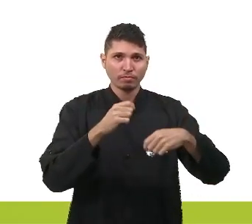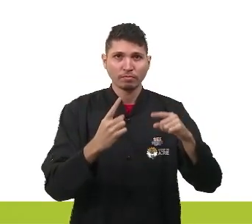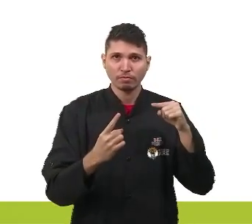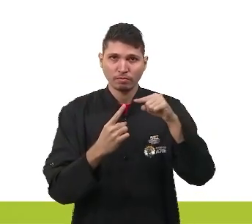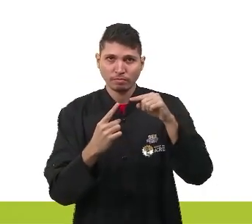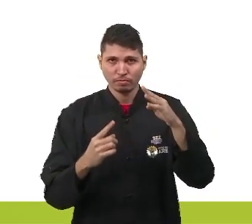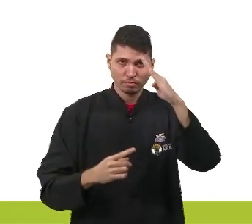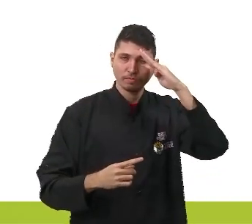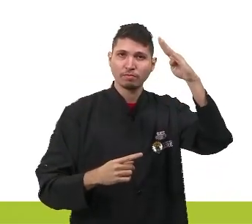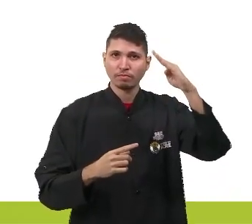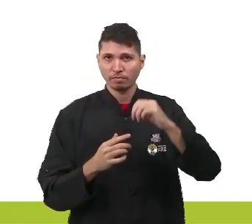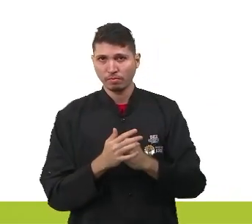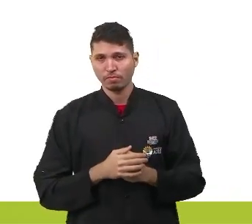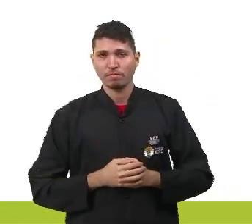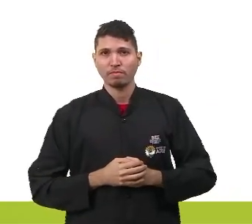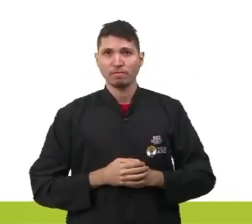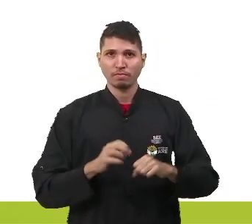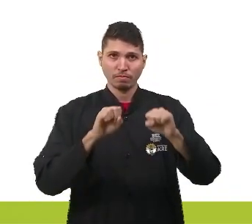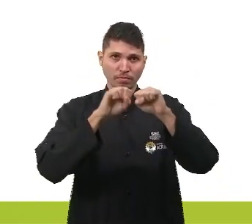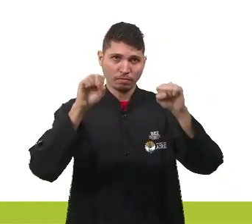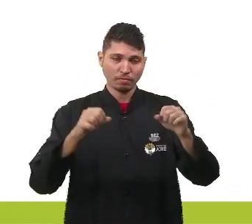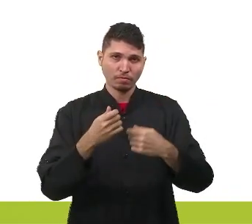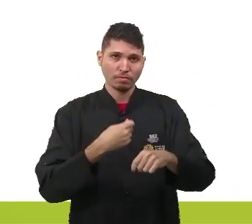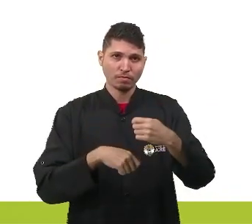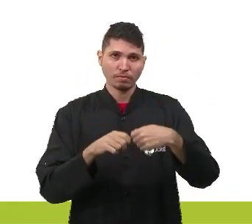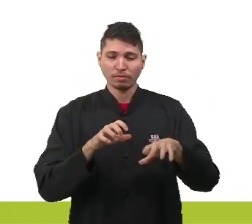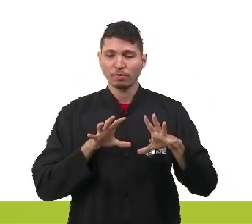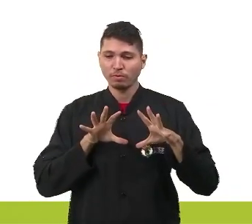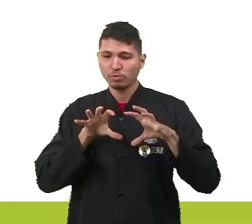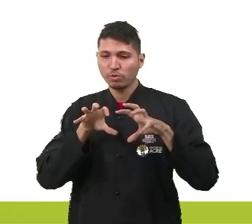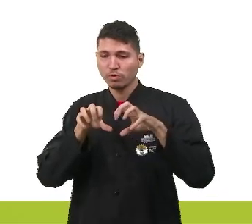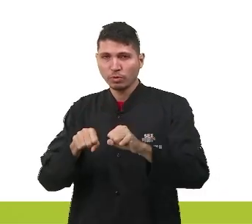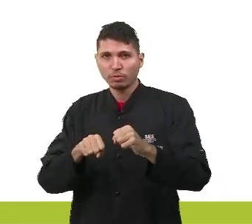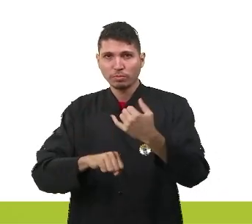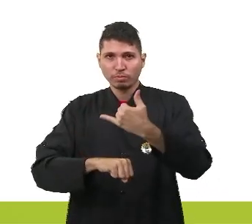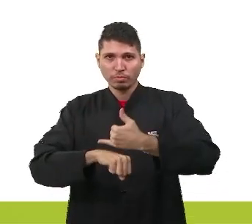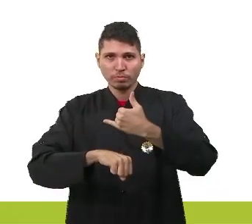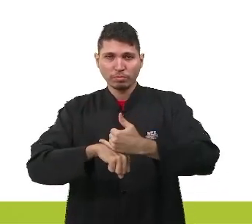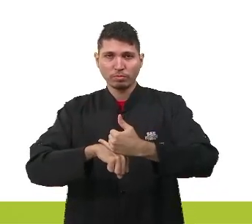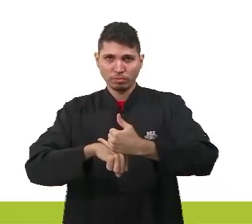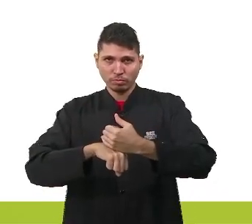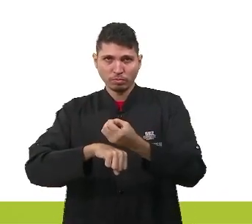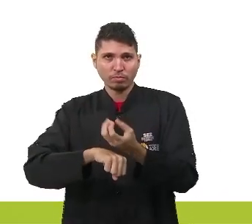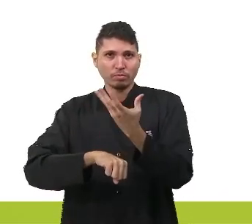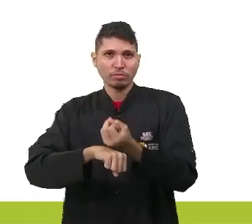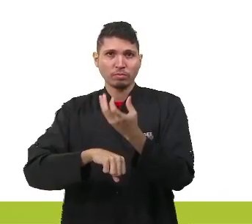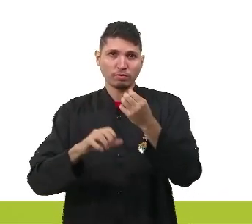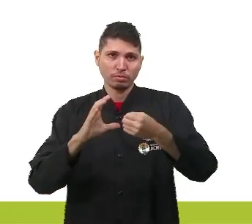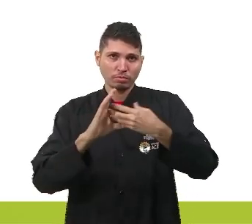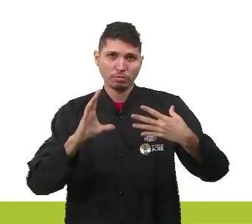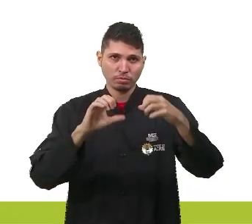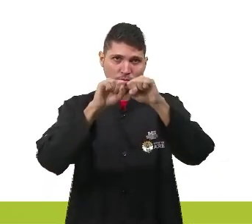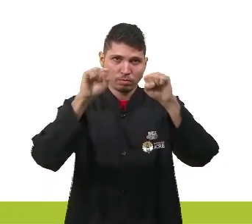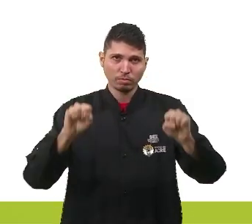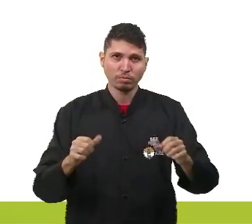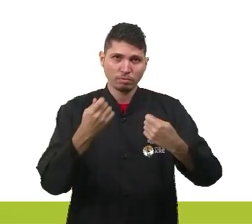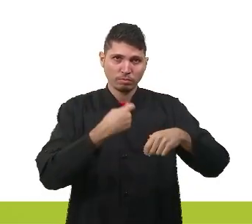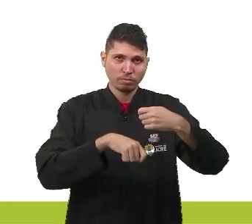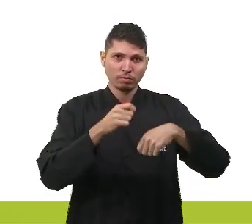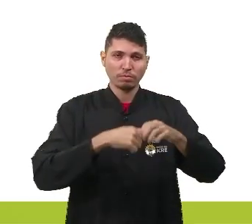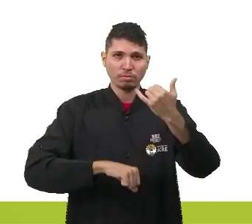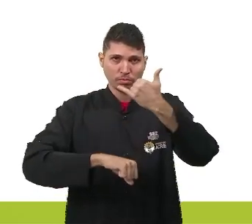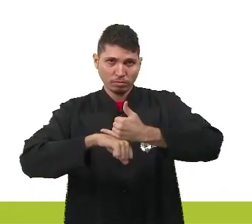do mercantilismo seria o entesouramento de metais preciosos. Aí essa característica do mercantilismo é chamada de